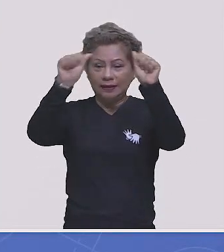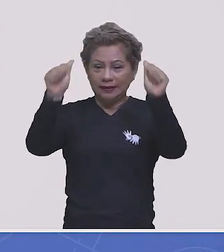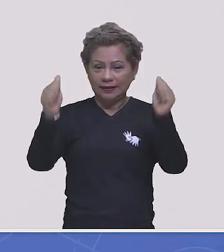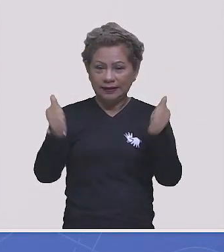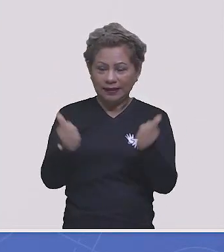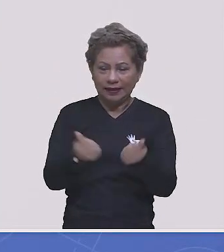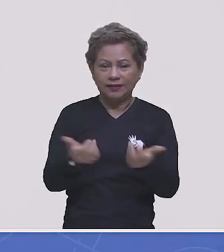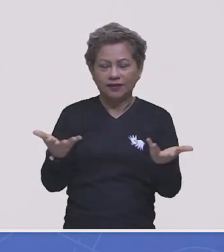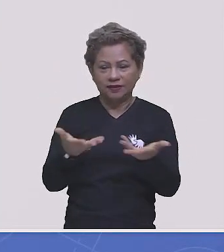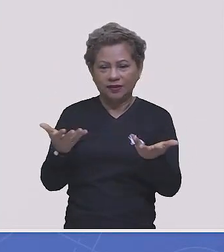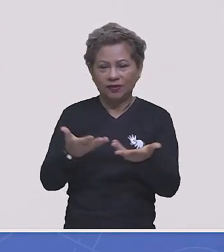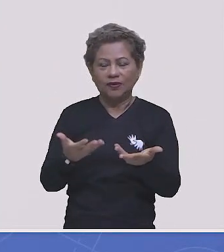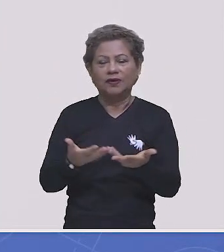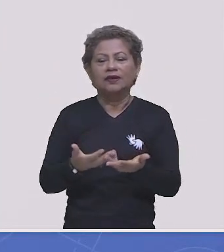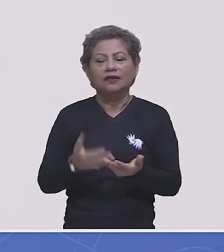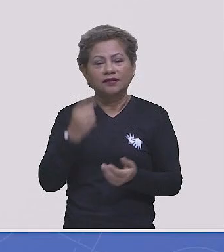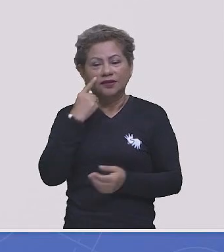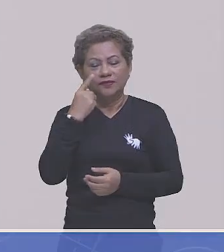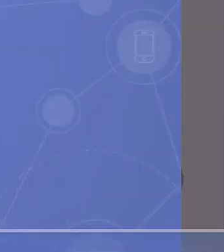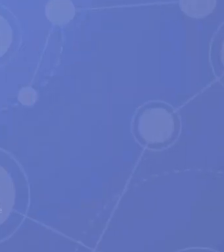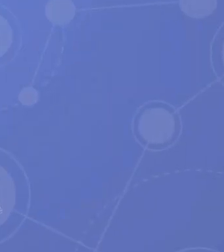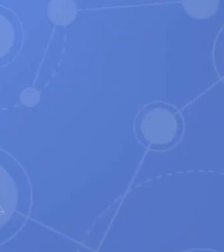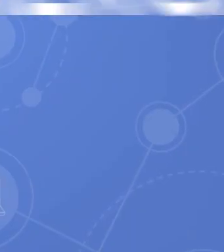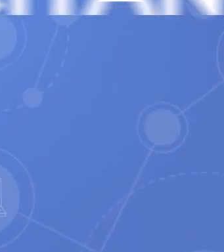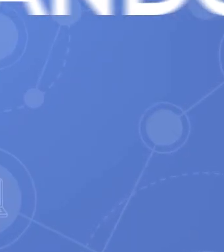de educação física.